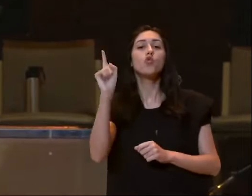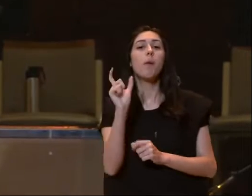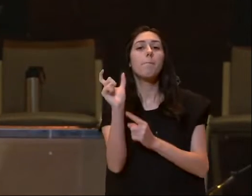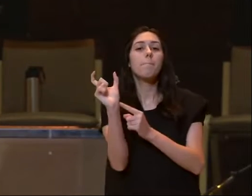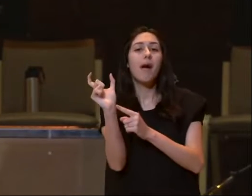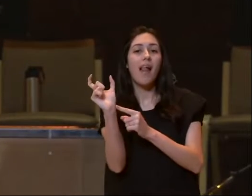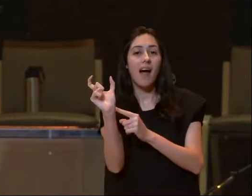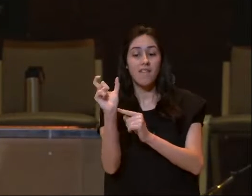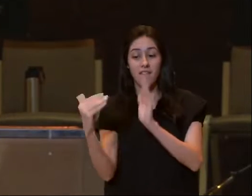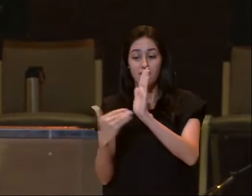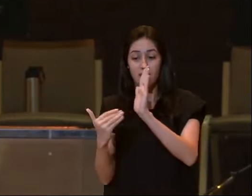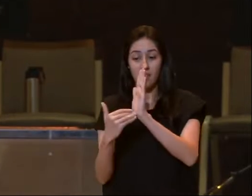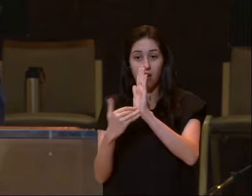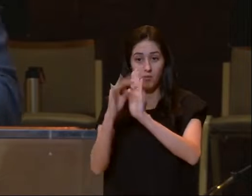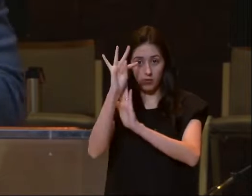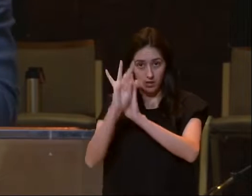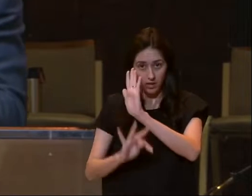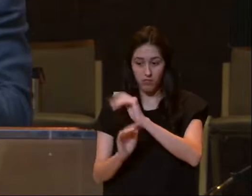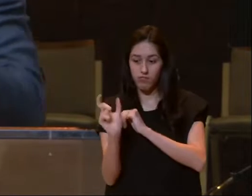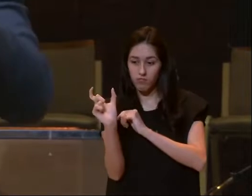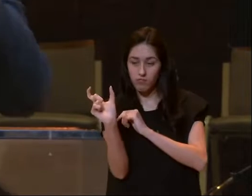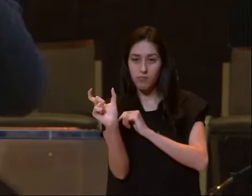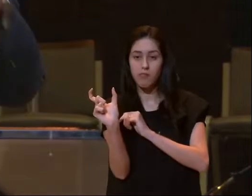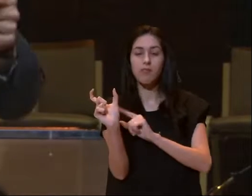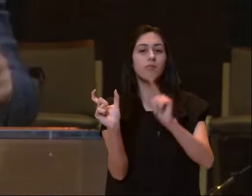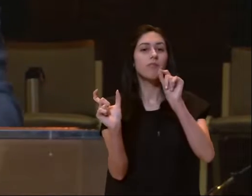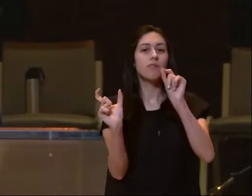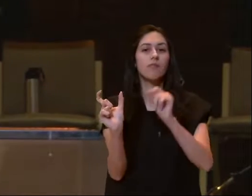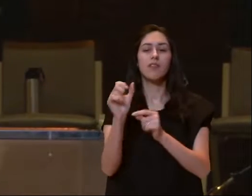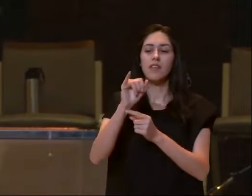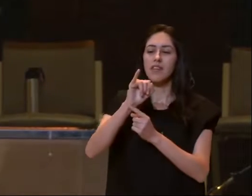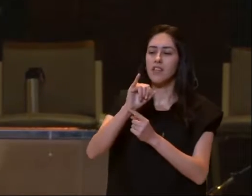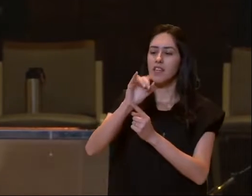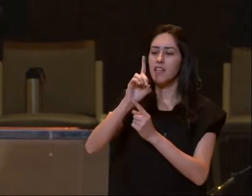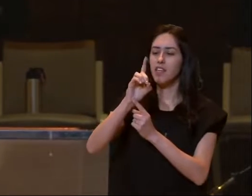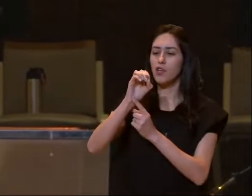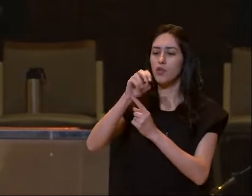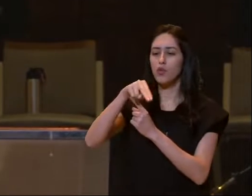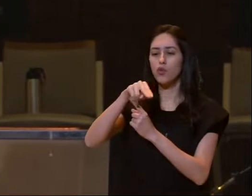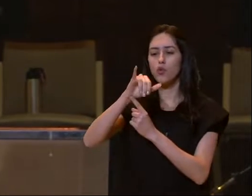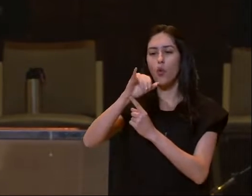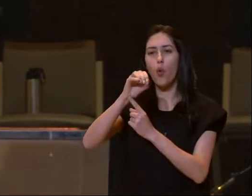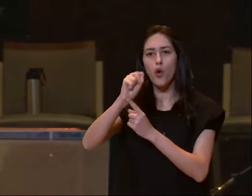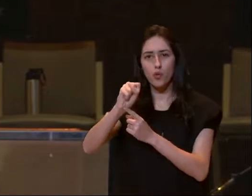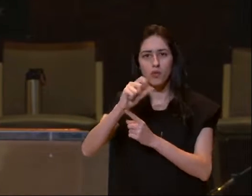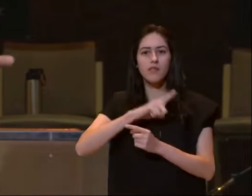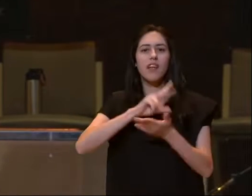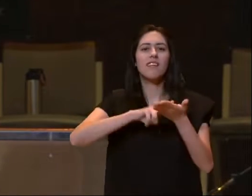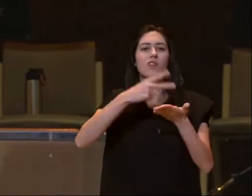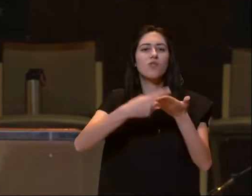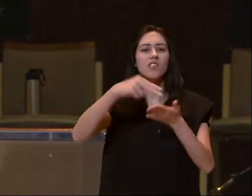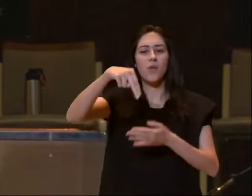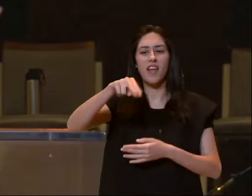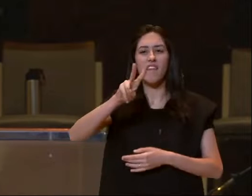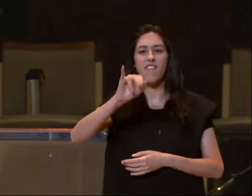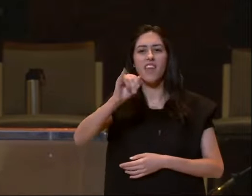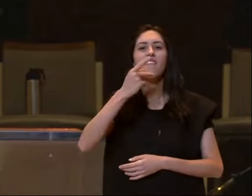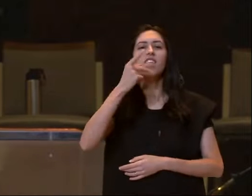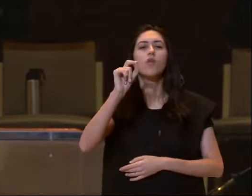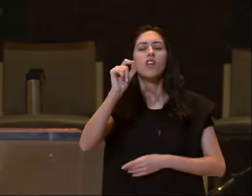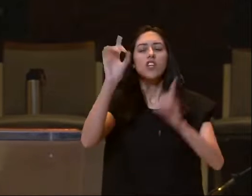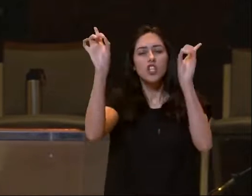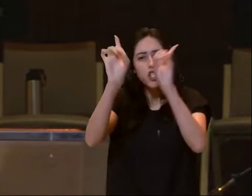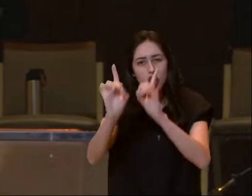texto. E a palavra idôneos, na NVI, dignos,